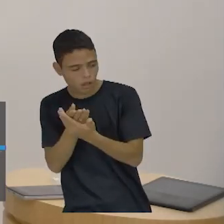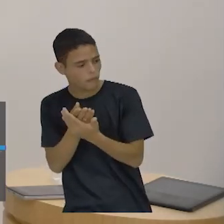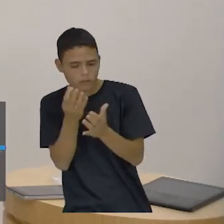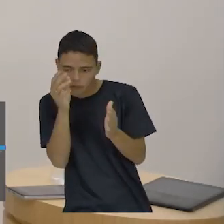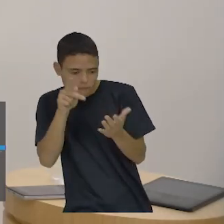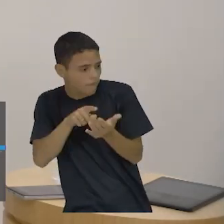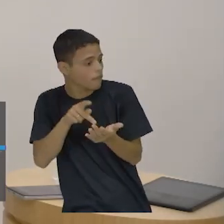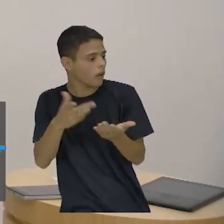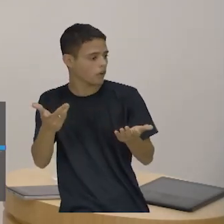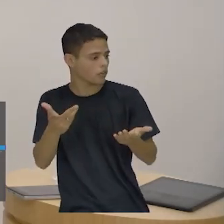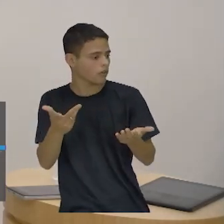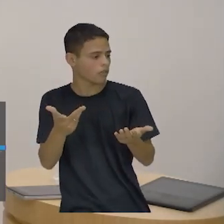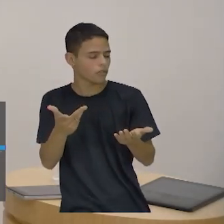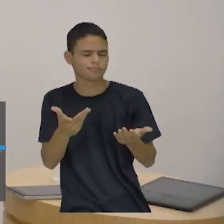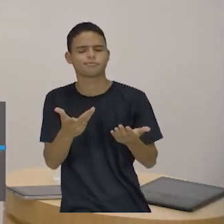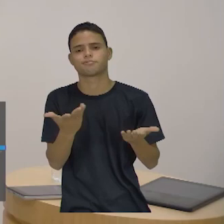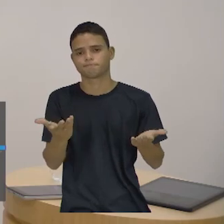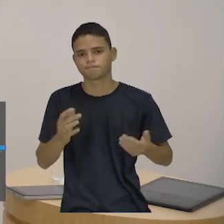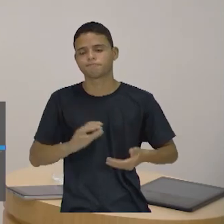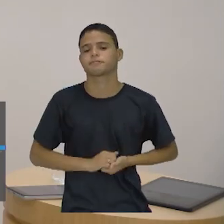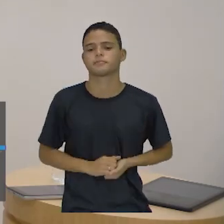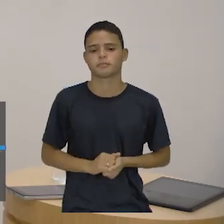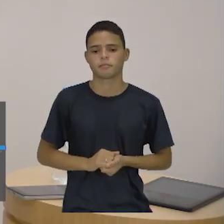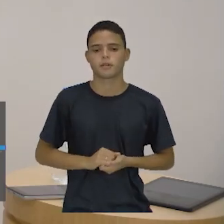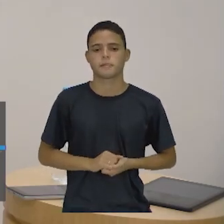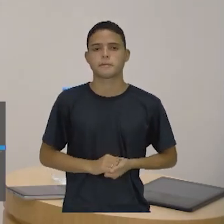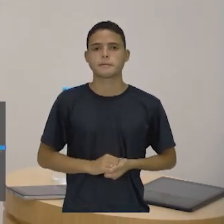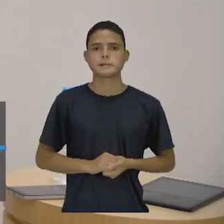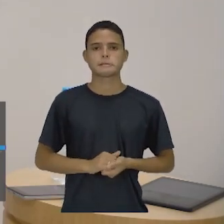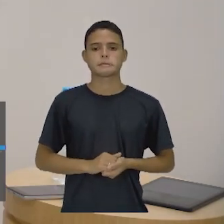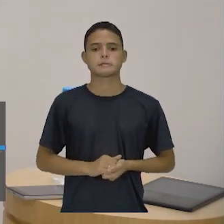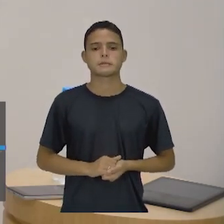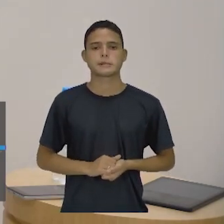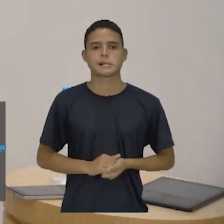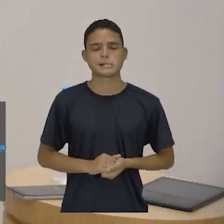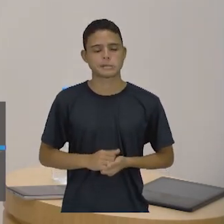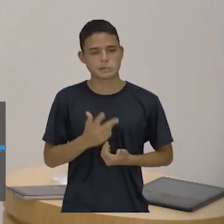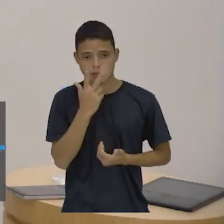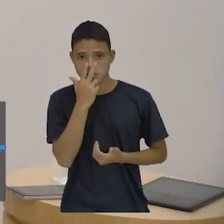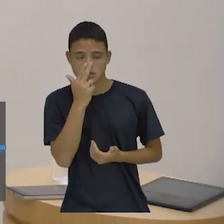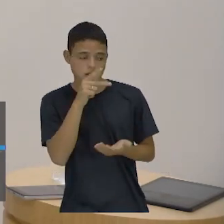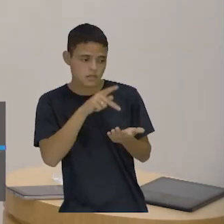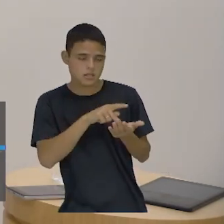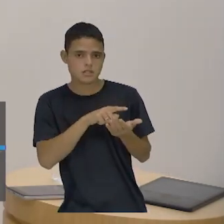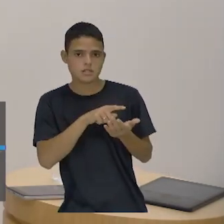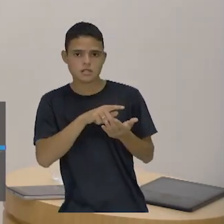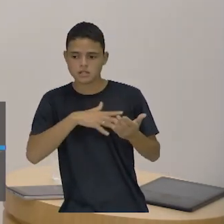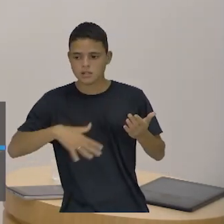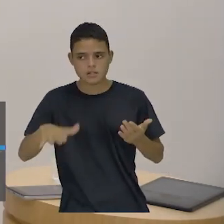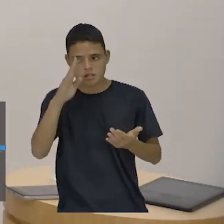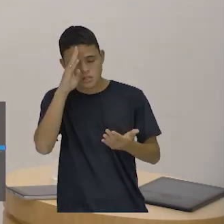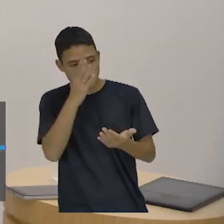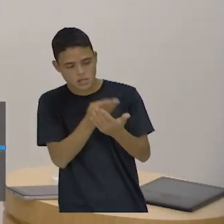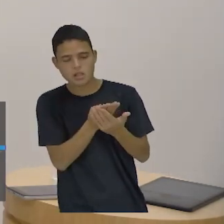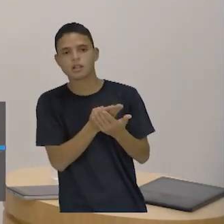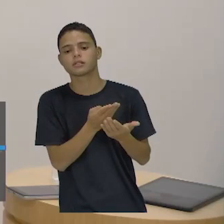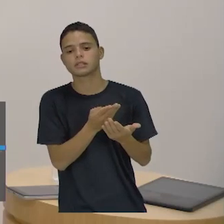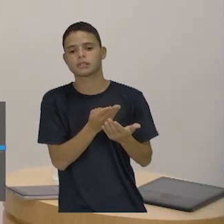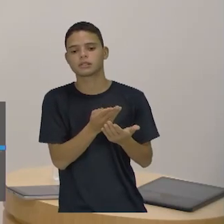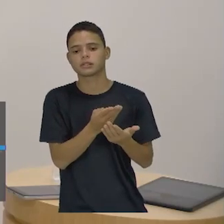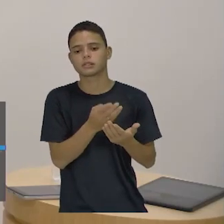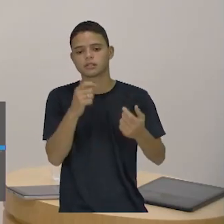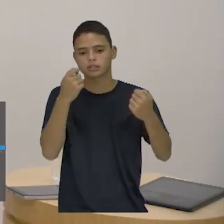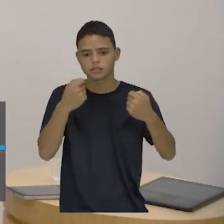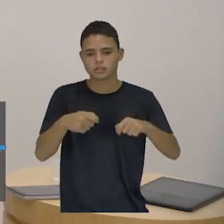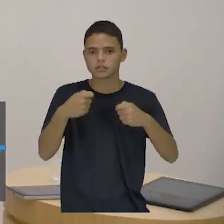ficção, como entretenimento, como a professora falou, né, nesta obra, era verdade. E passaram a acreditar mesmo, né? Então, é